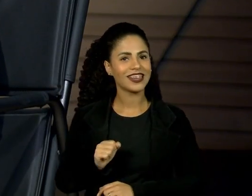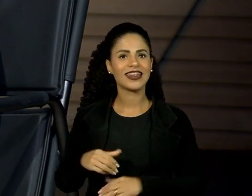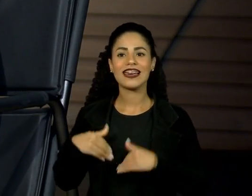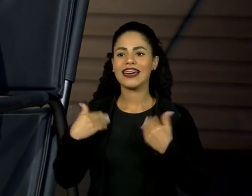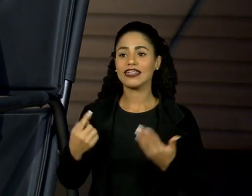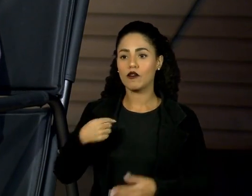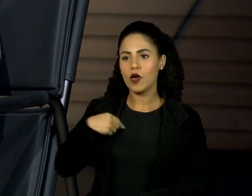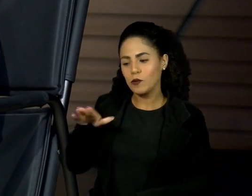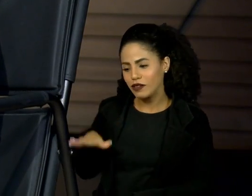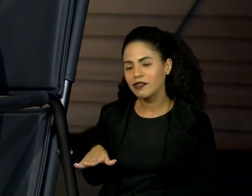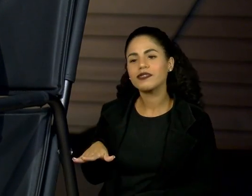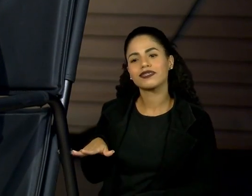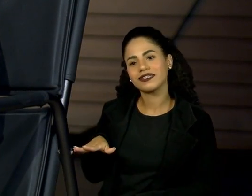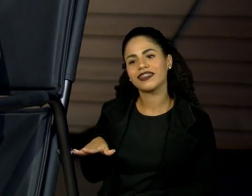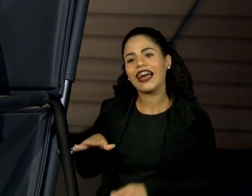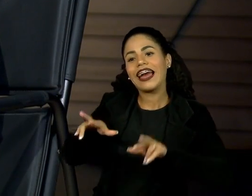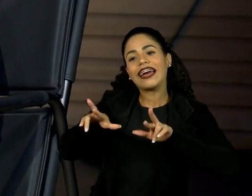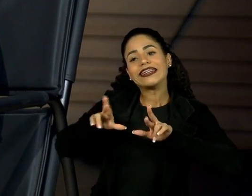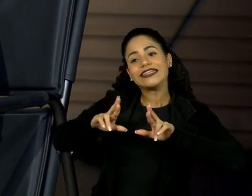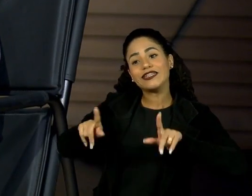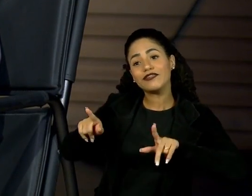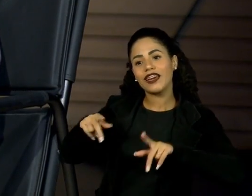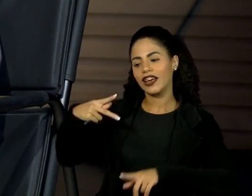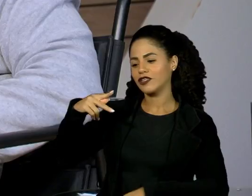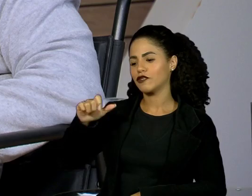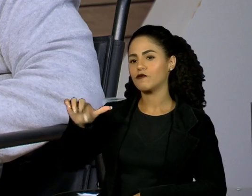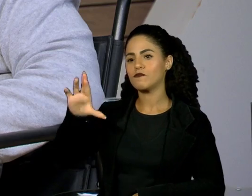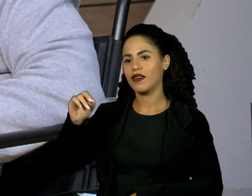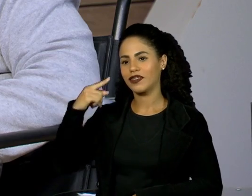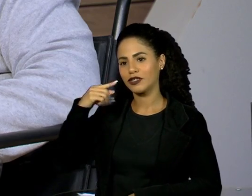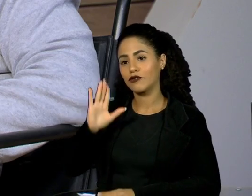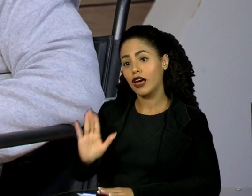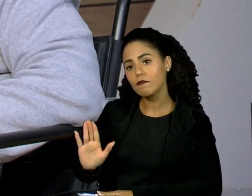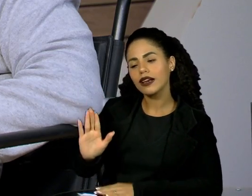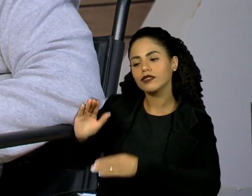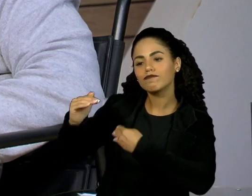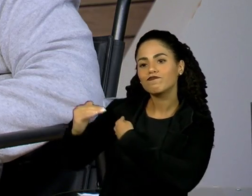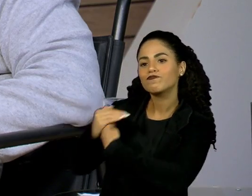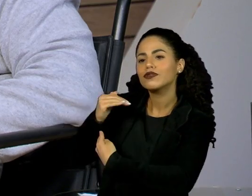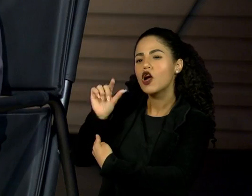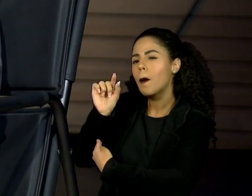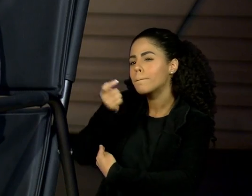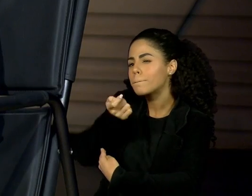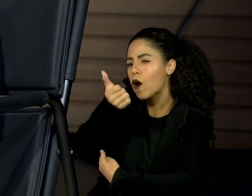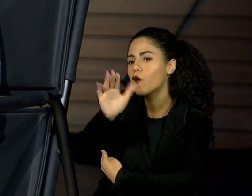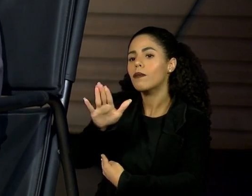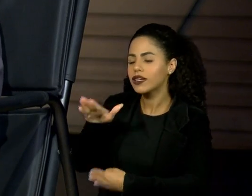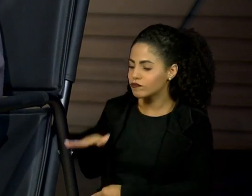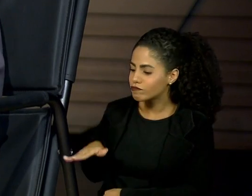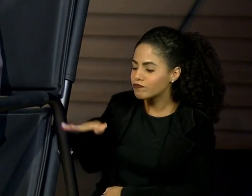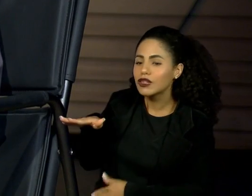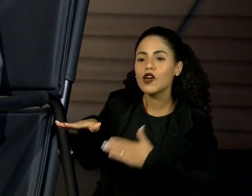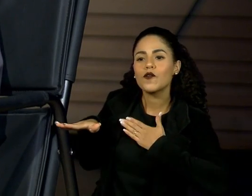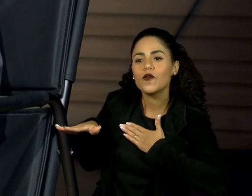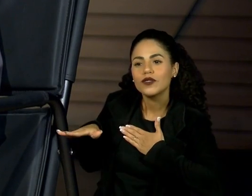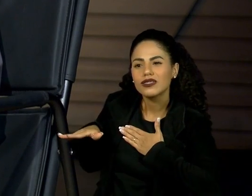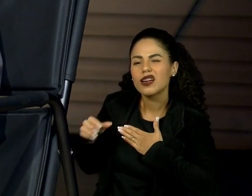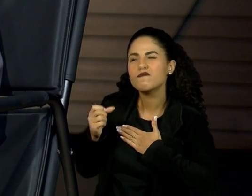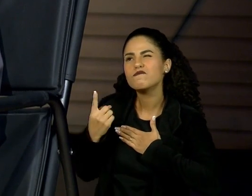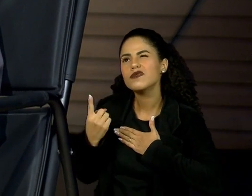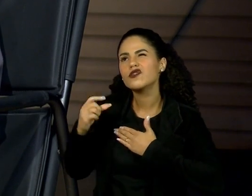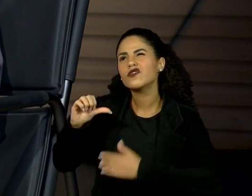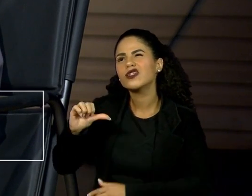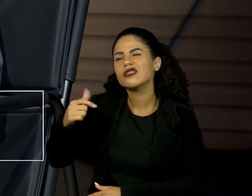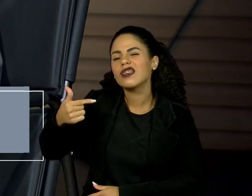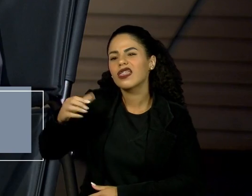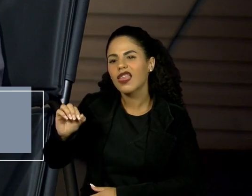uma criança leitora, diferentemente do Pedro, mas sem muita orientação. E como, enfim, eu fui criança nos anos 70,